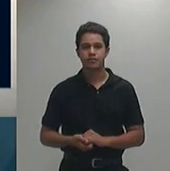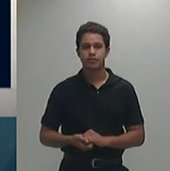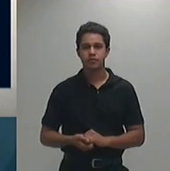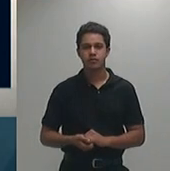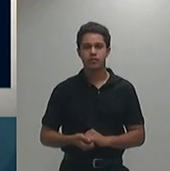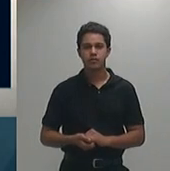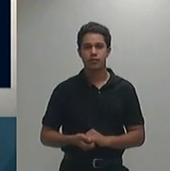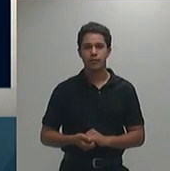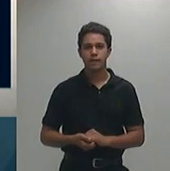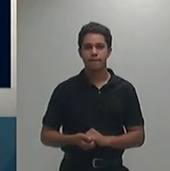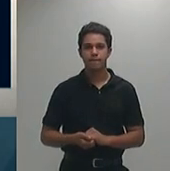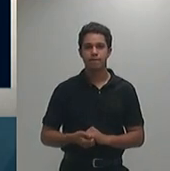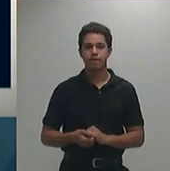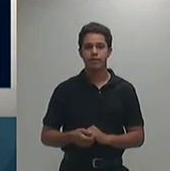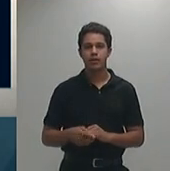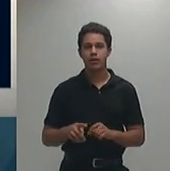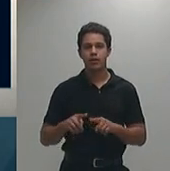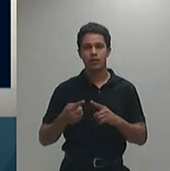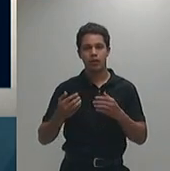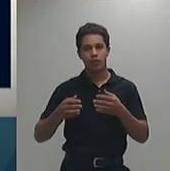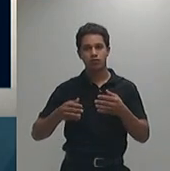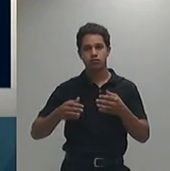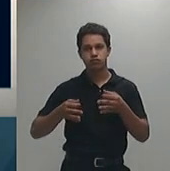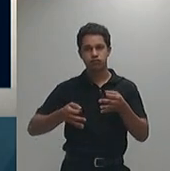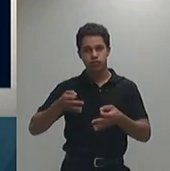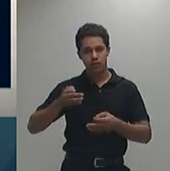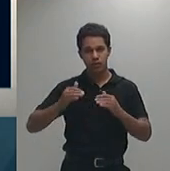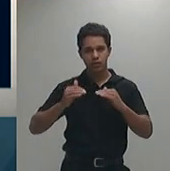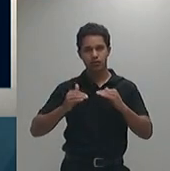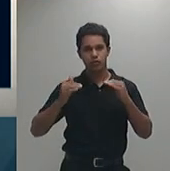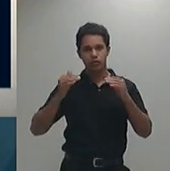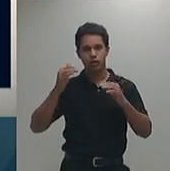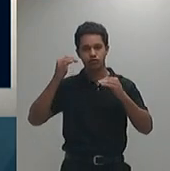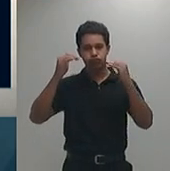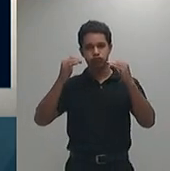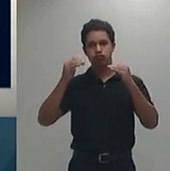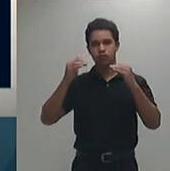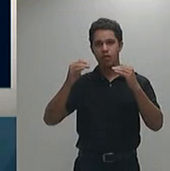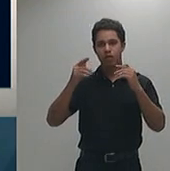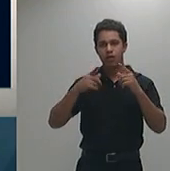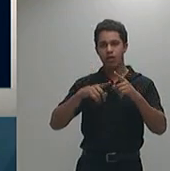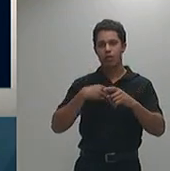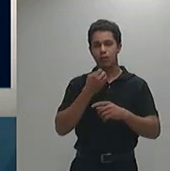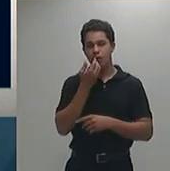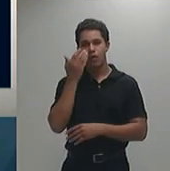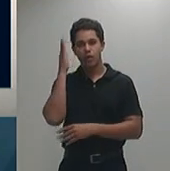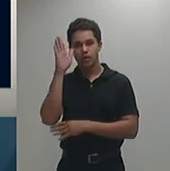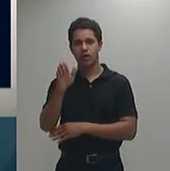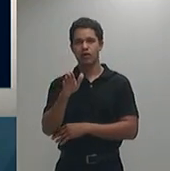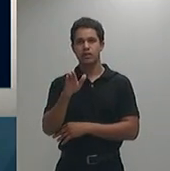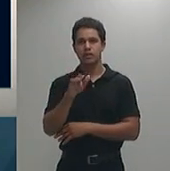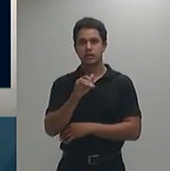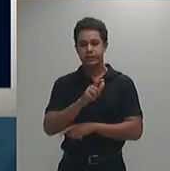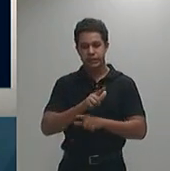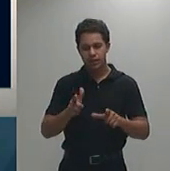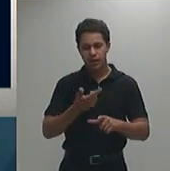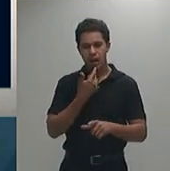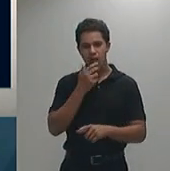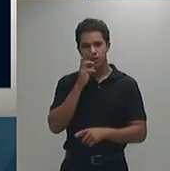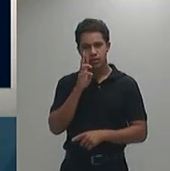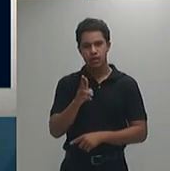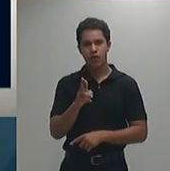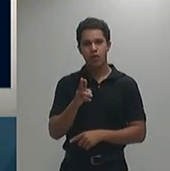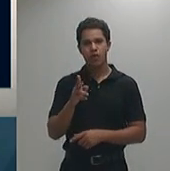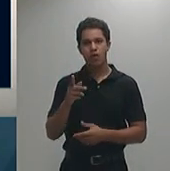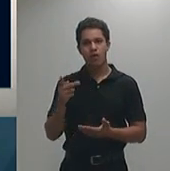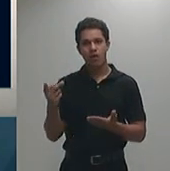Olá seja corte muito boa tarde não sem razão se tornou mundialmente